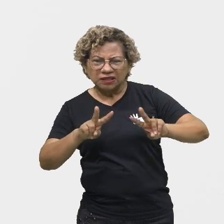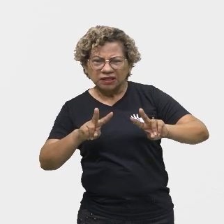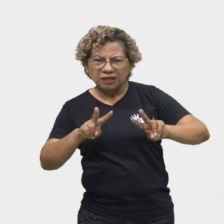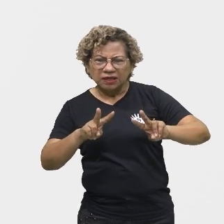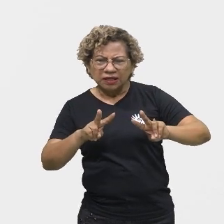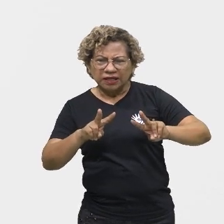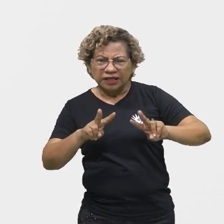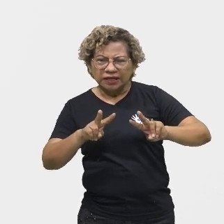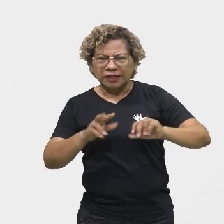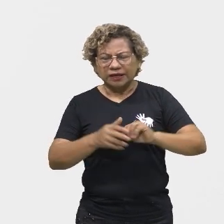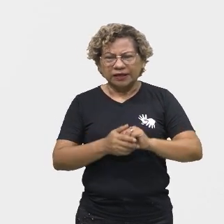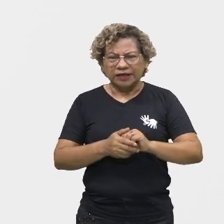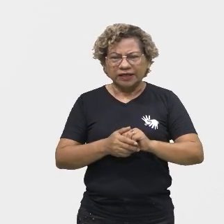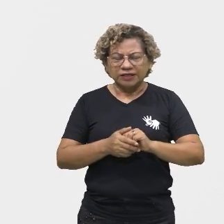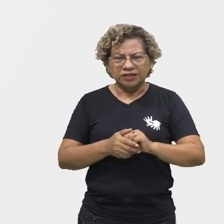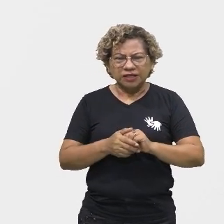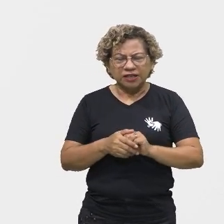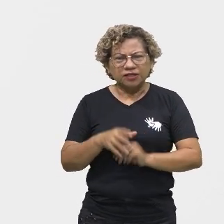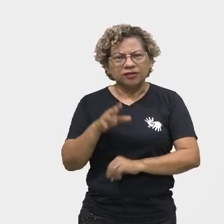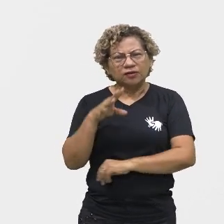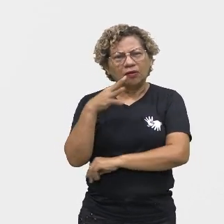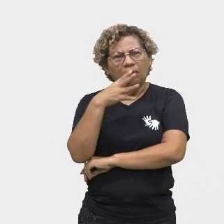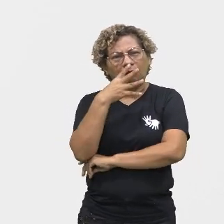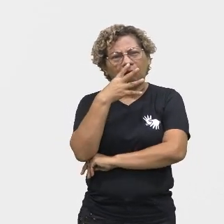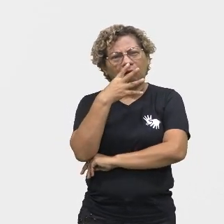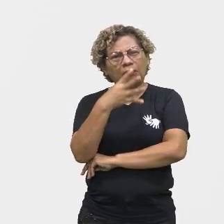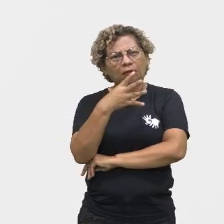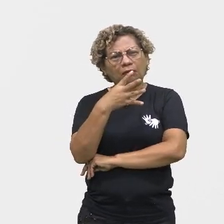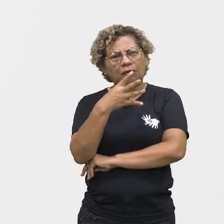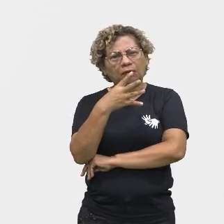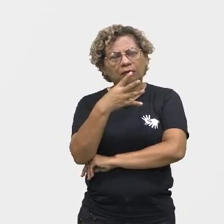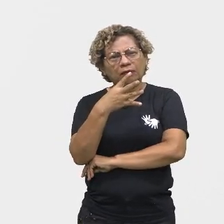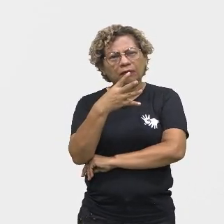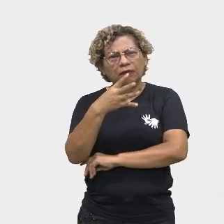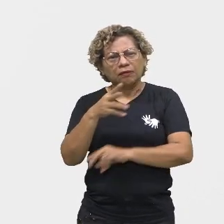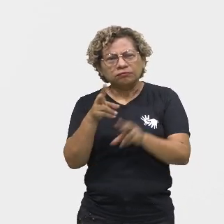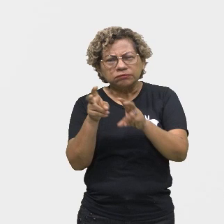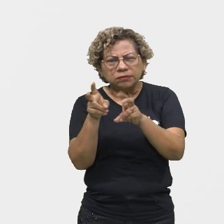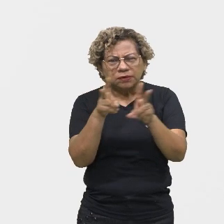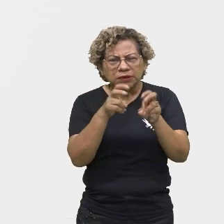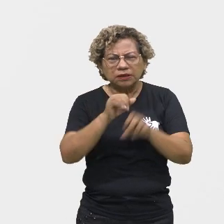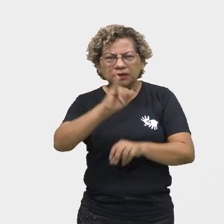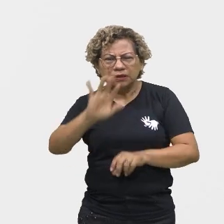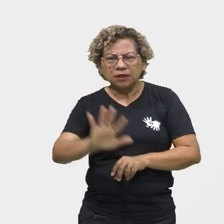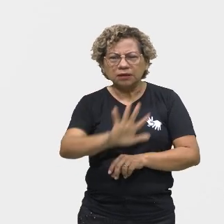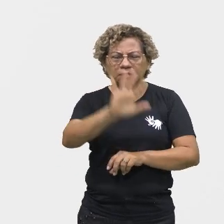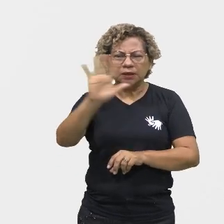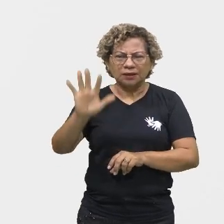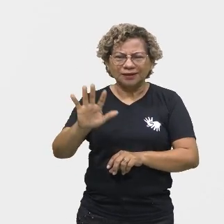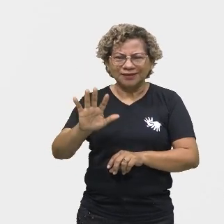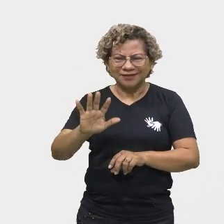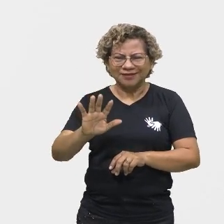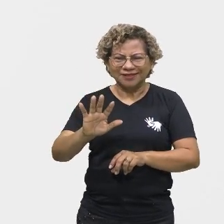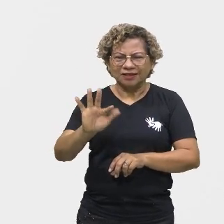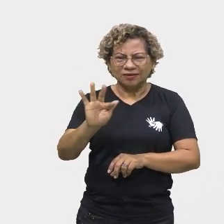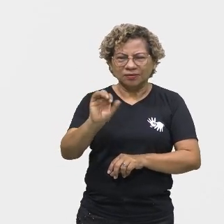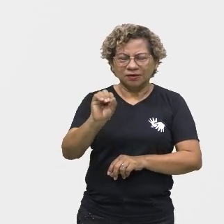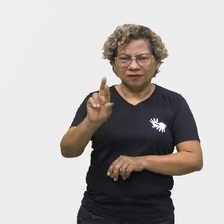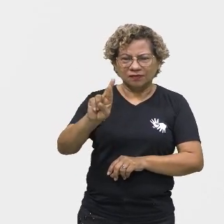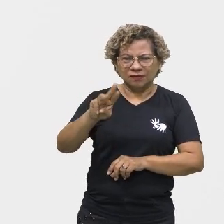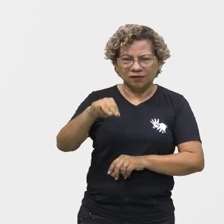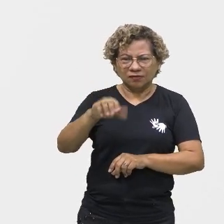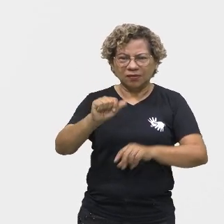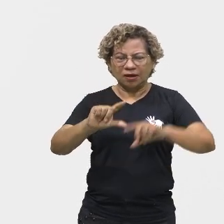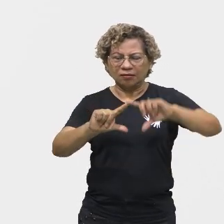identificar uma obra, uma forma, perdão. A gente não consegue identificar uma forma. Ah, estou vendo uma